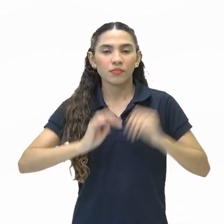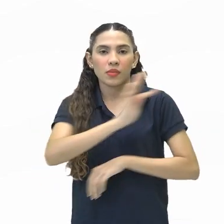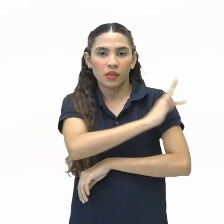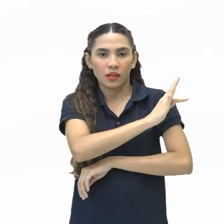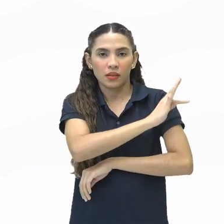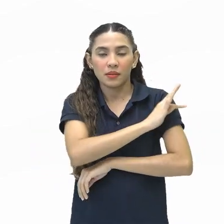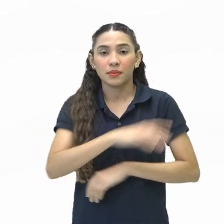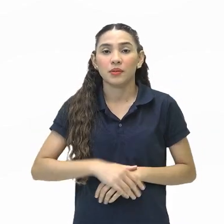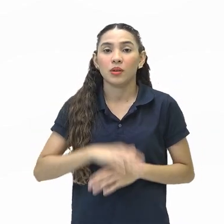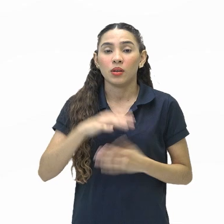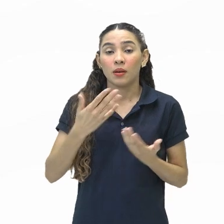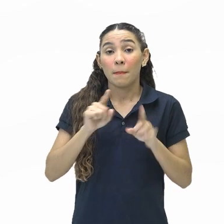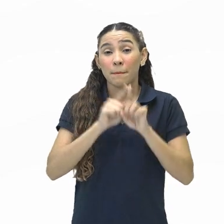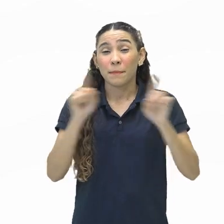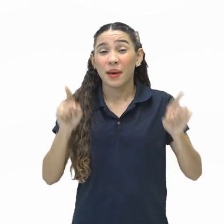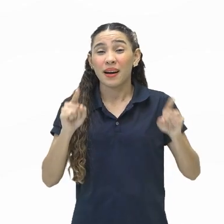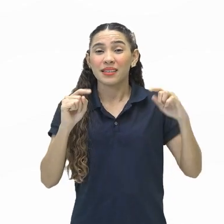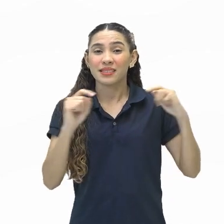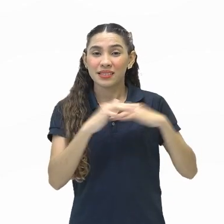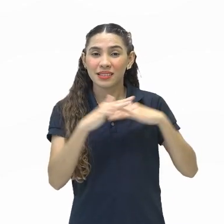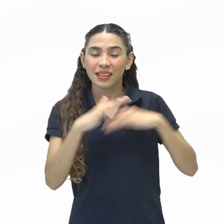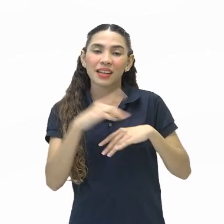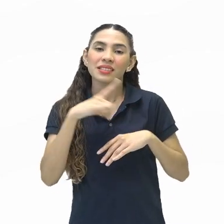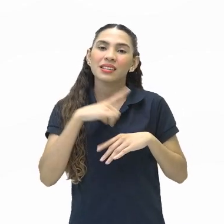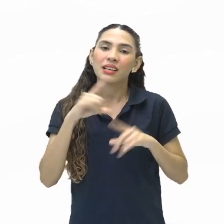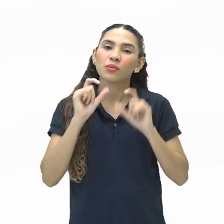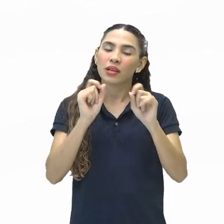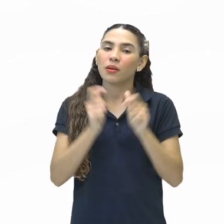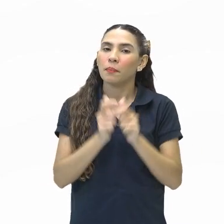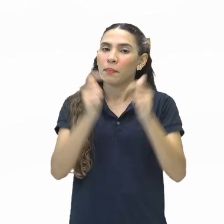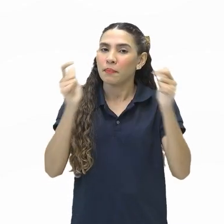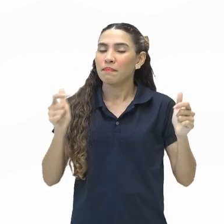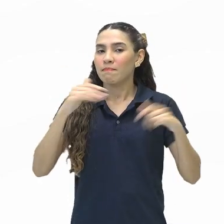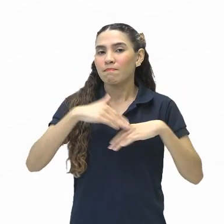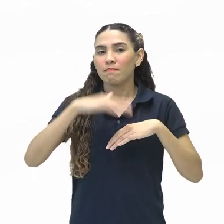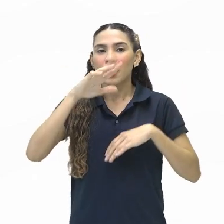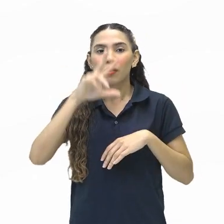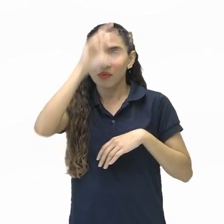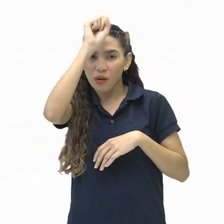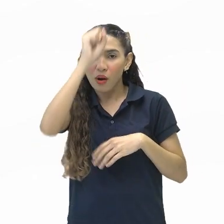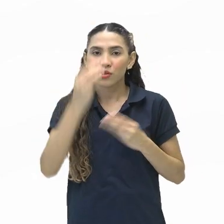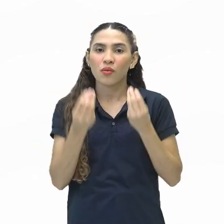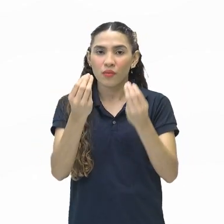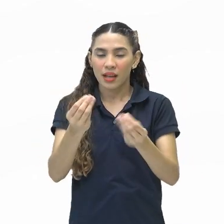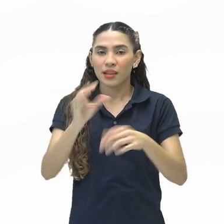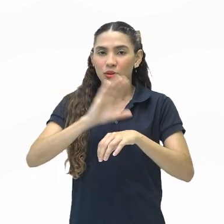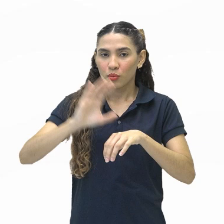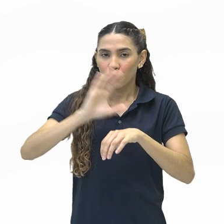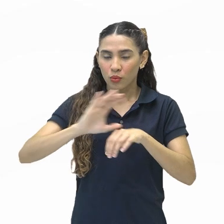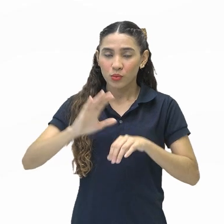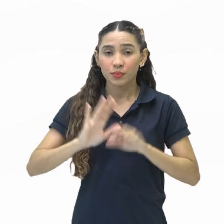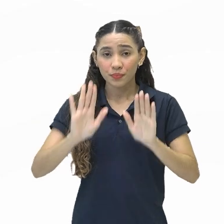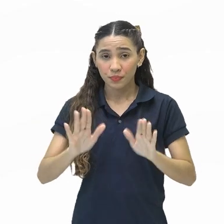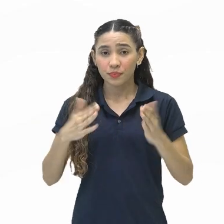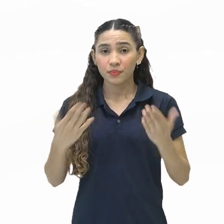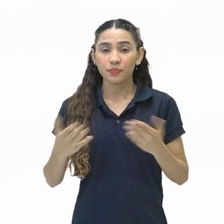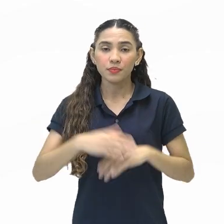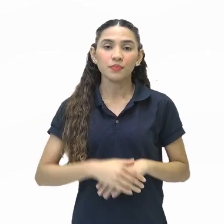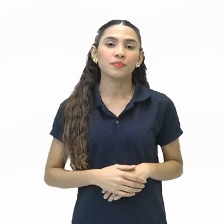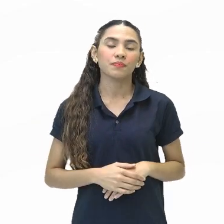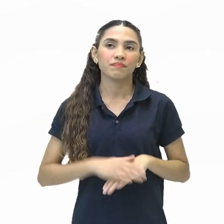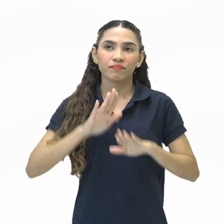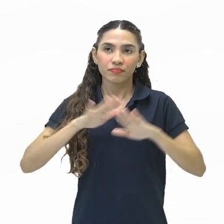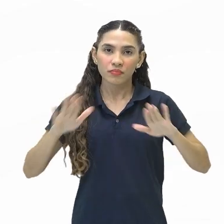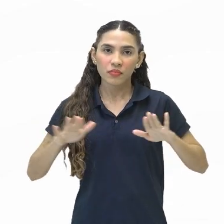técnicos. No mundo urbano, nas cidades, já há uma ampliação maior de oferta desses cursos. Então, e aí